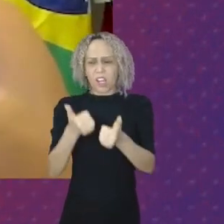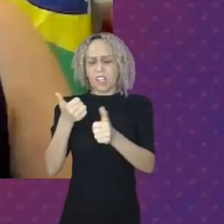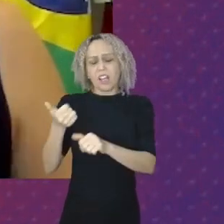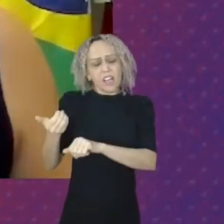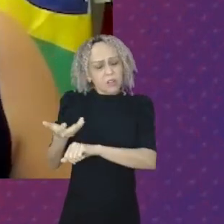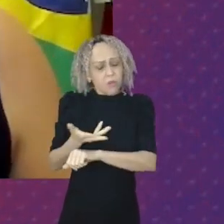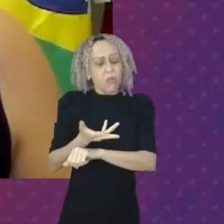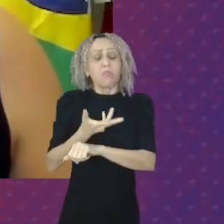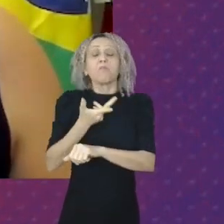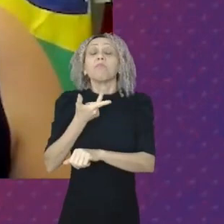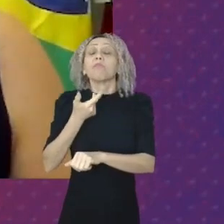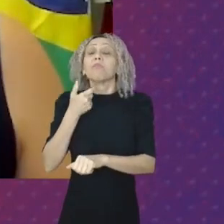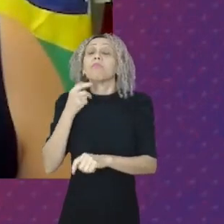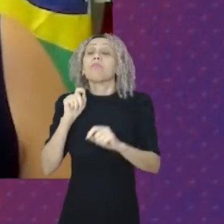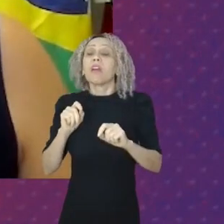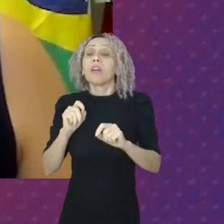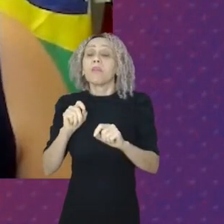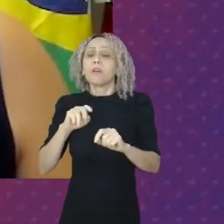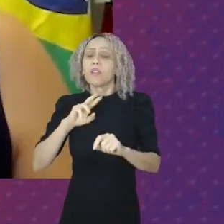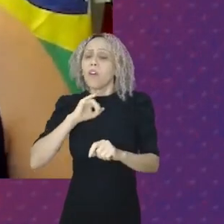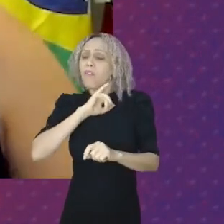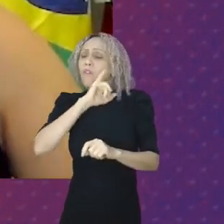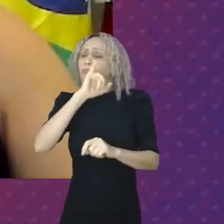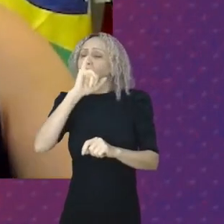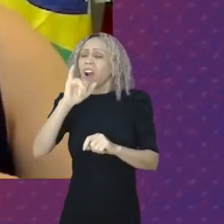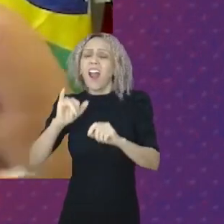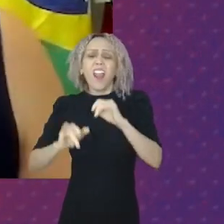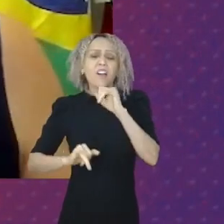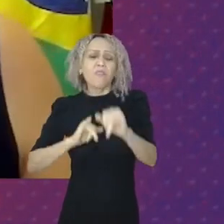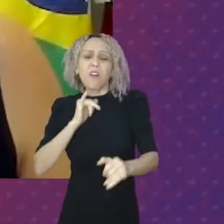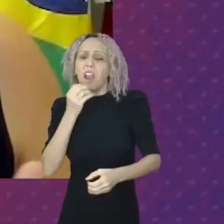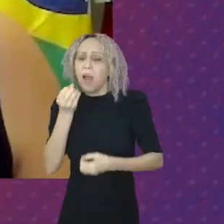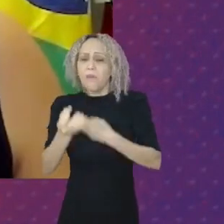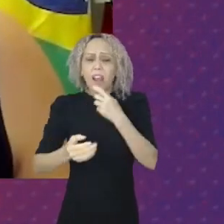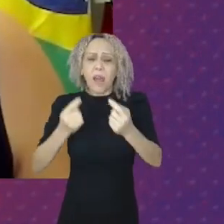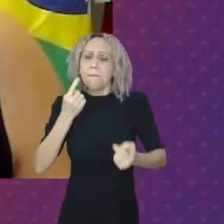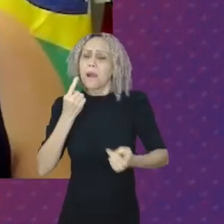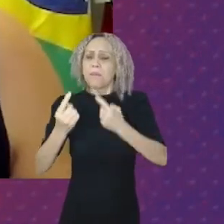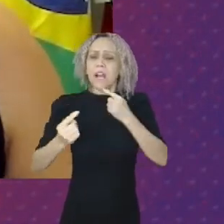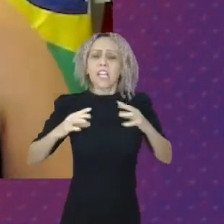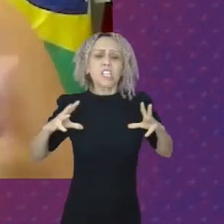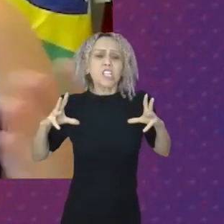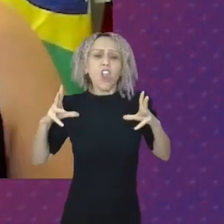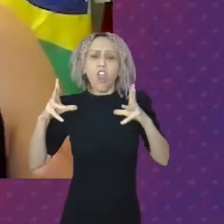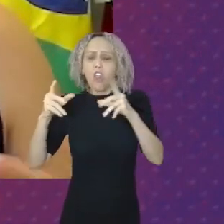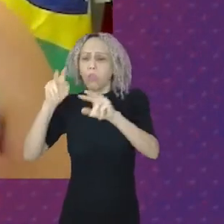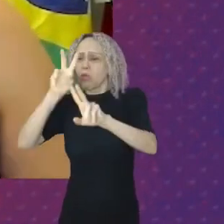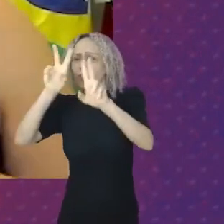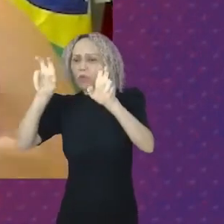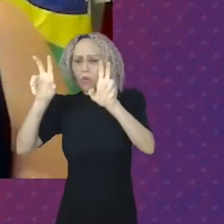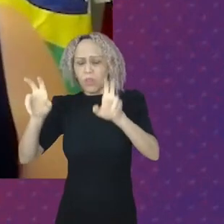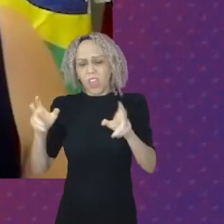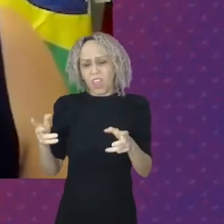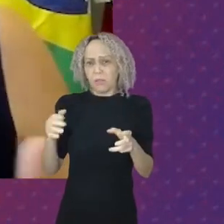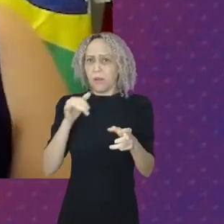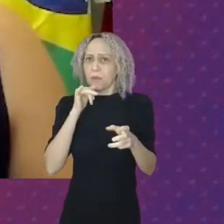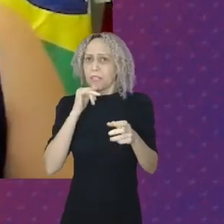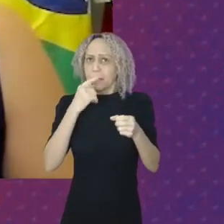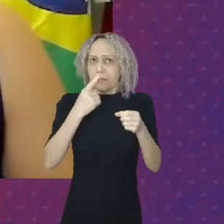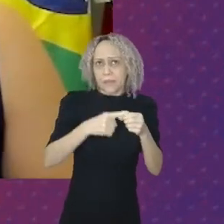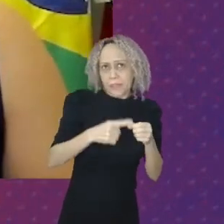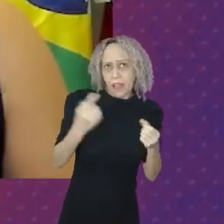falar sobre tudo. No caso das vereadoras, falar sobre a cidade no seu sentido mais amplo, discutir